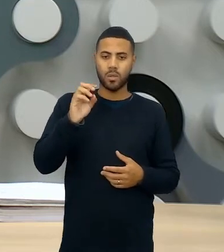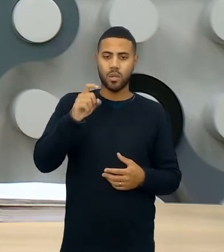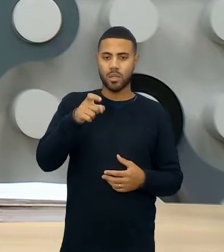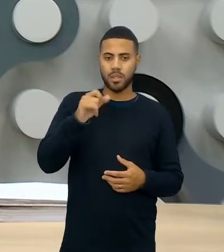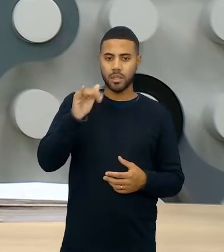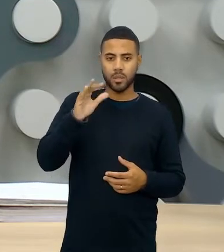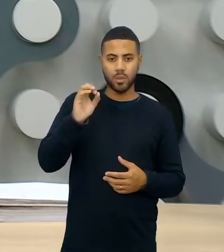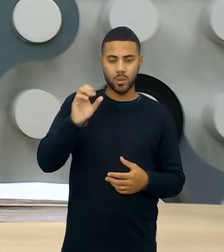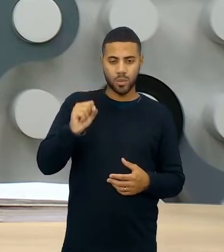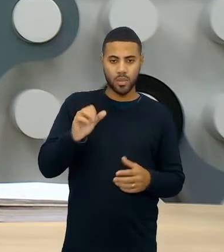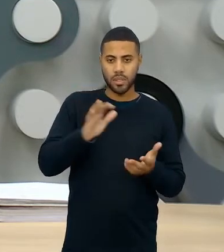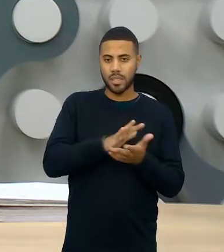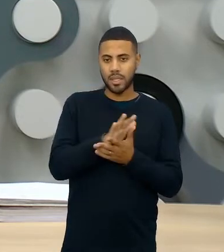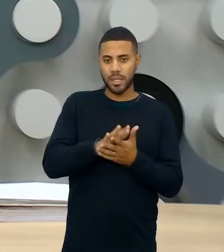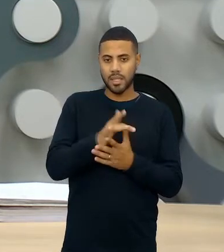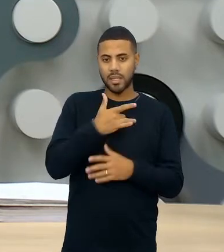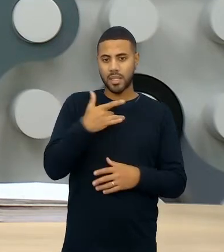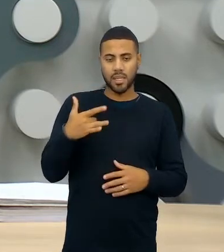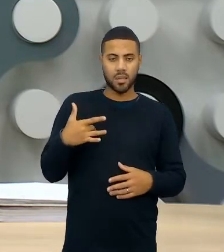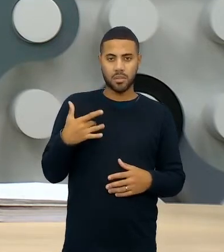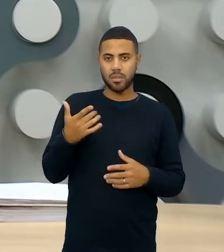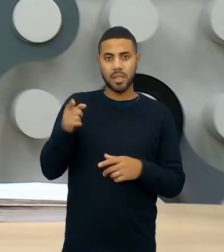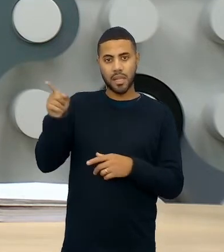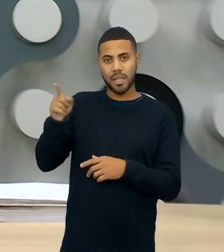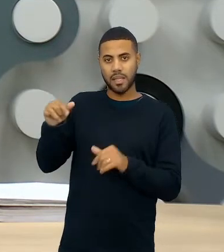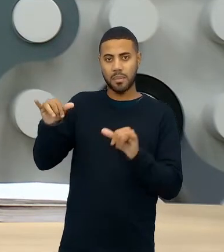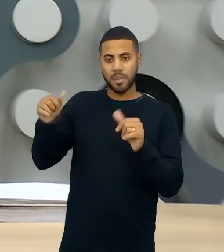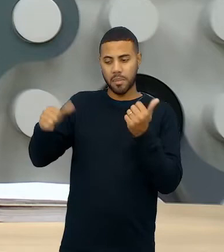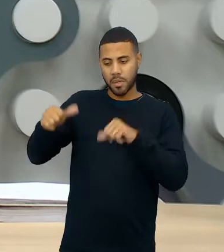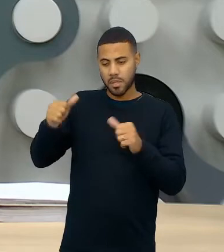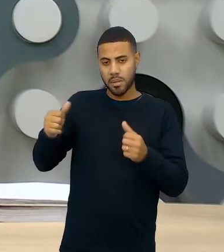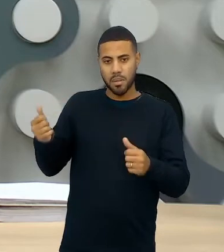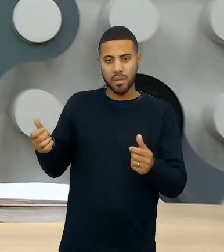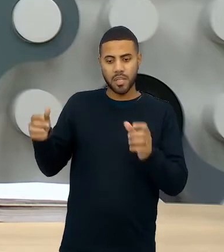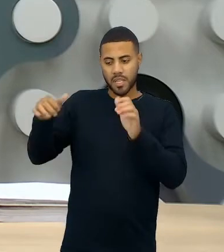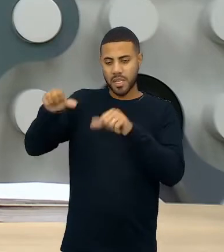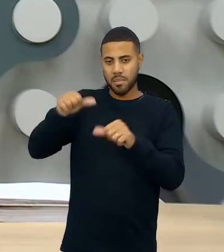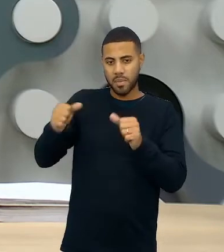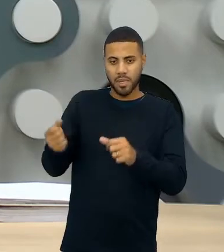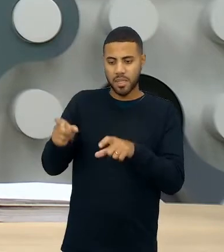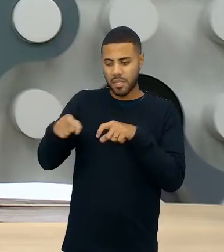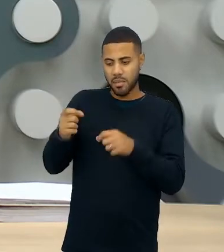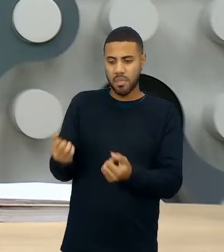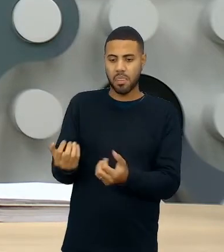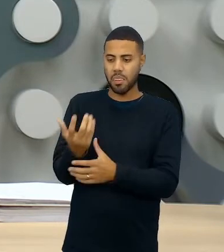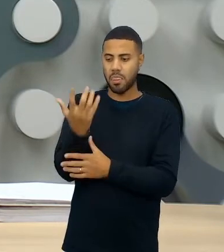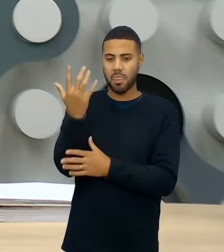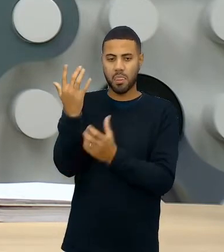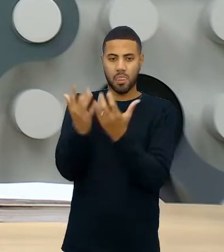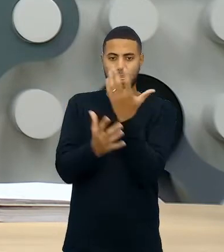insumos agressivos para a sua produção, ok? Sendo ele mais saudável,